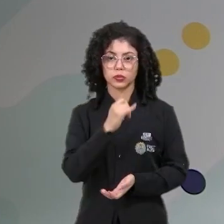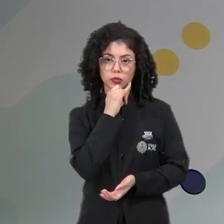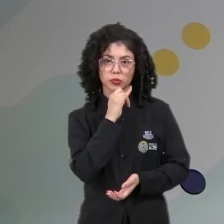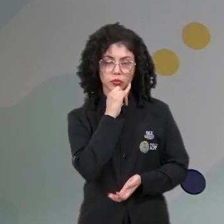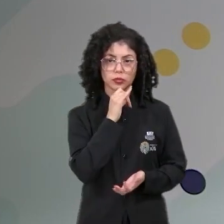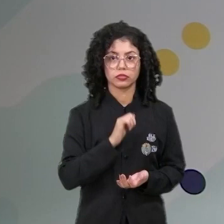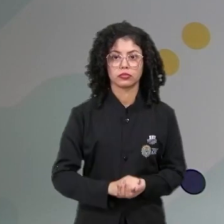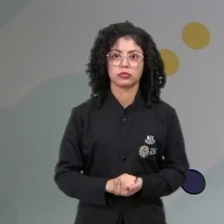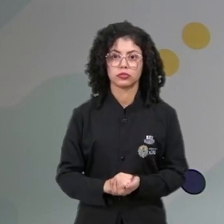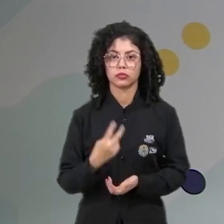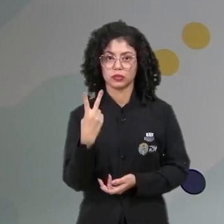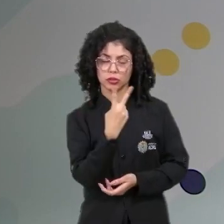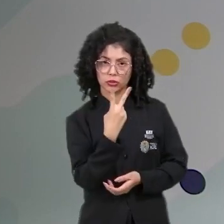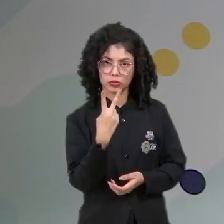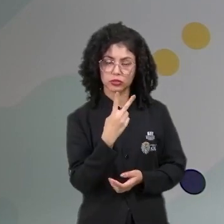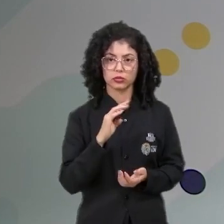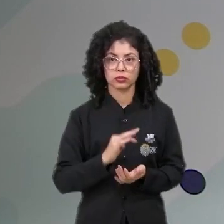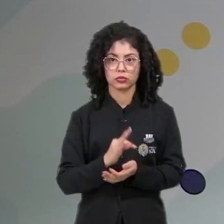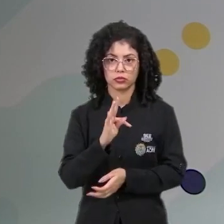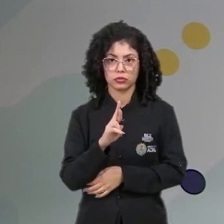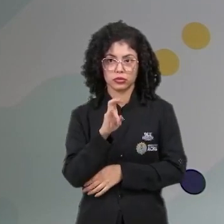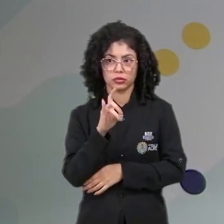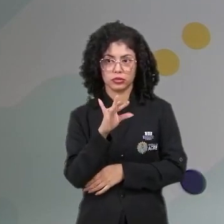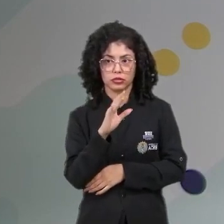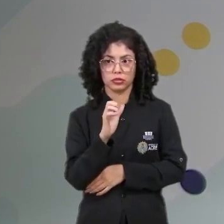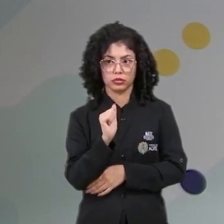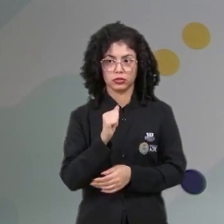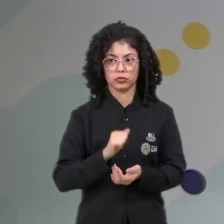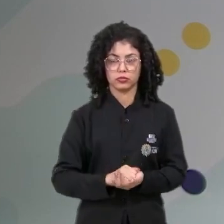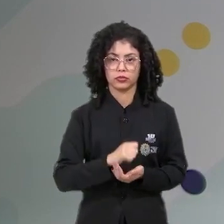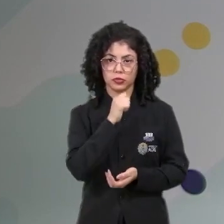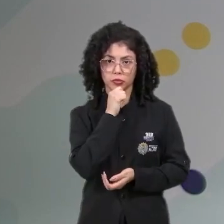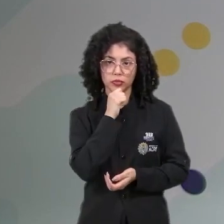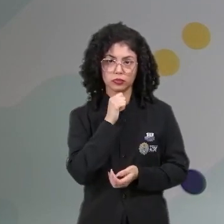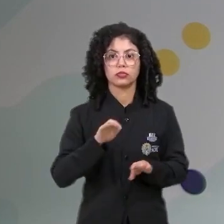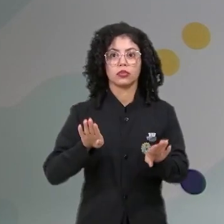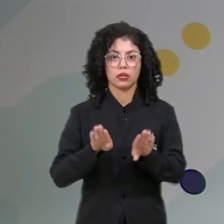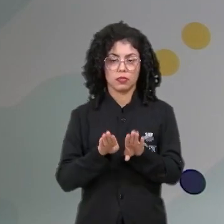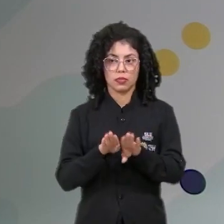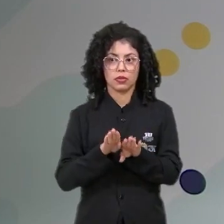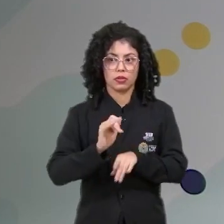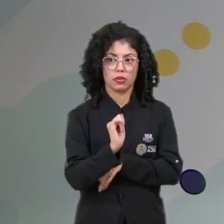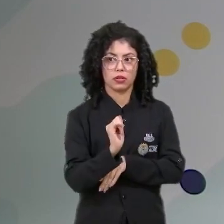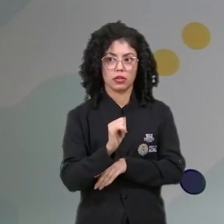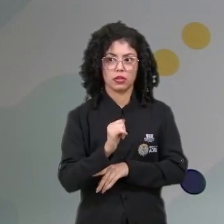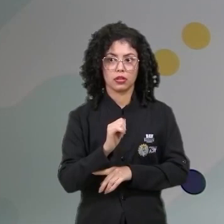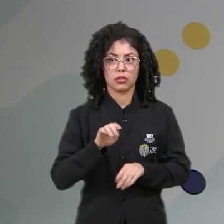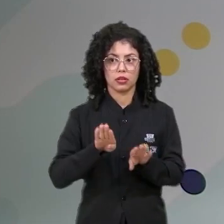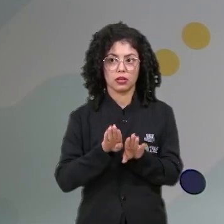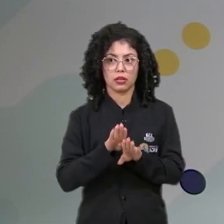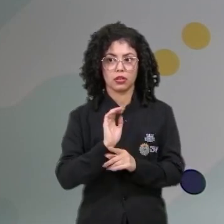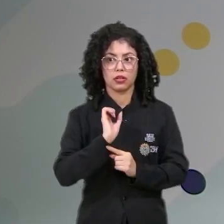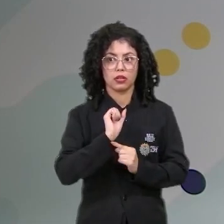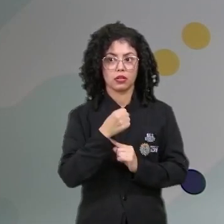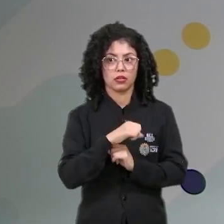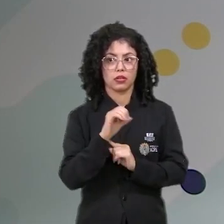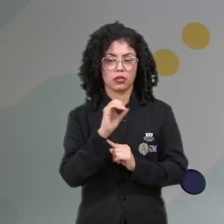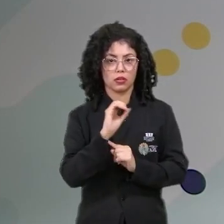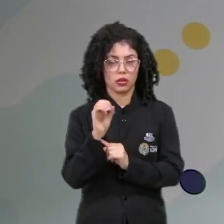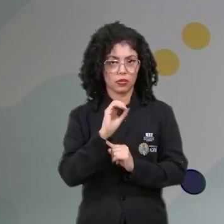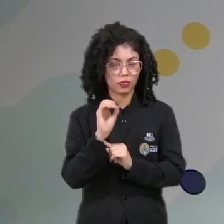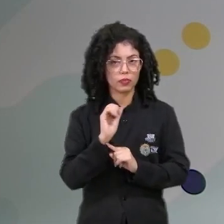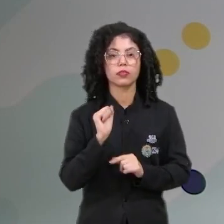exemplo, aqui 2 exemplos, Teresina e Aracaju, que foram cidades planejadas e que, logicamente, até hoje